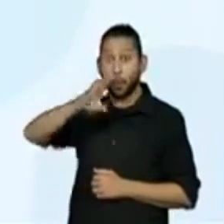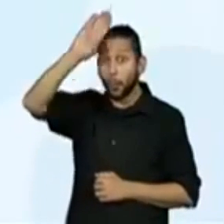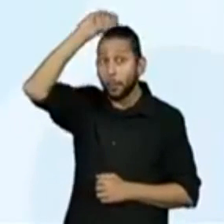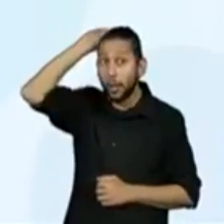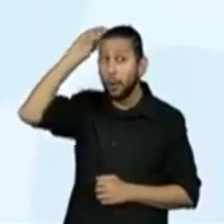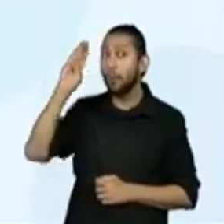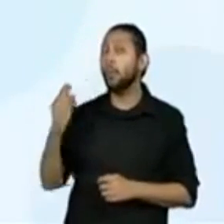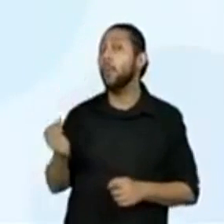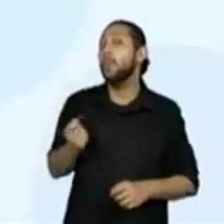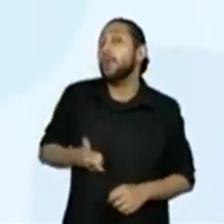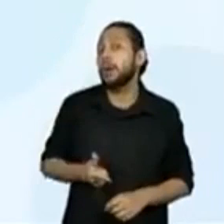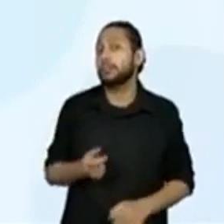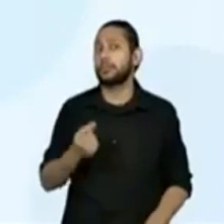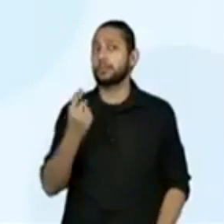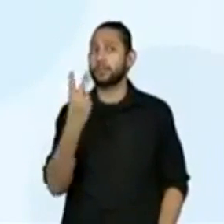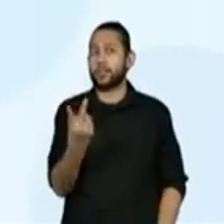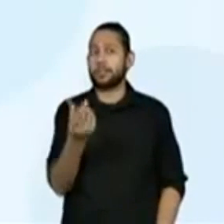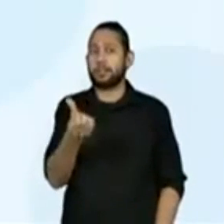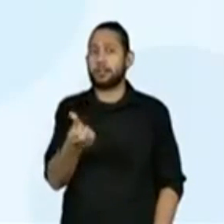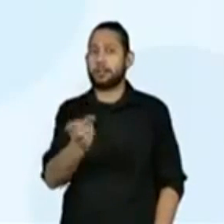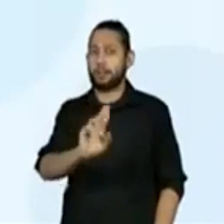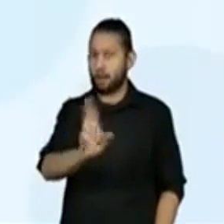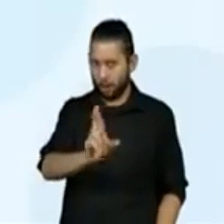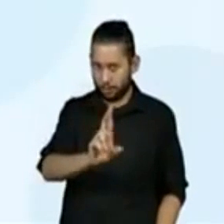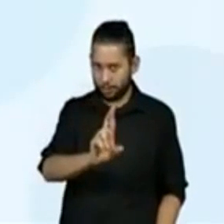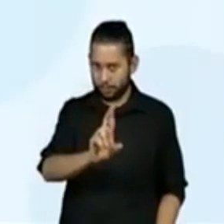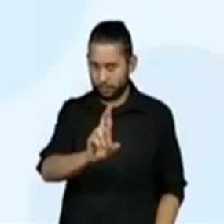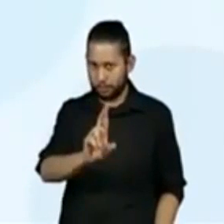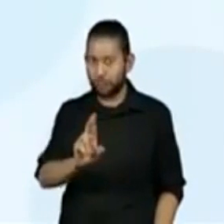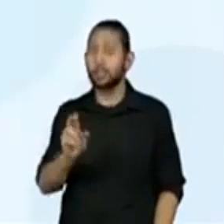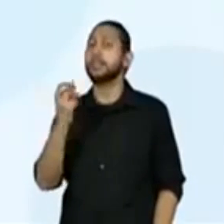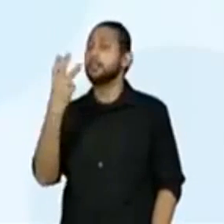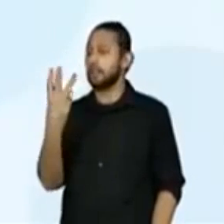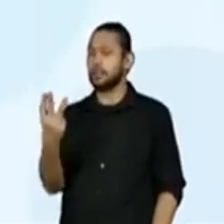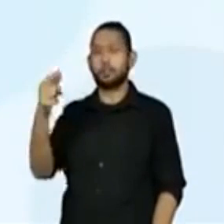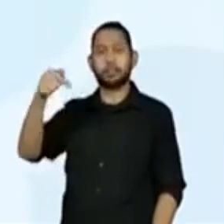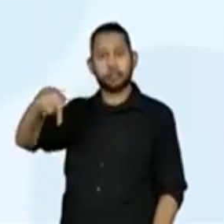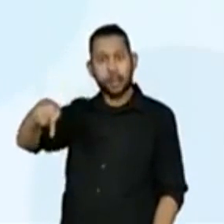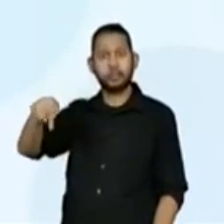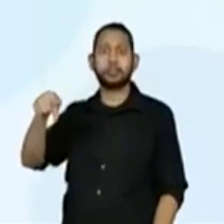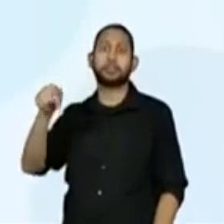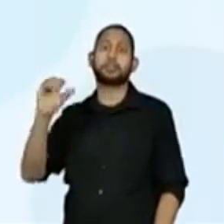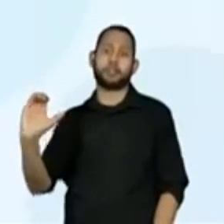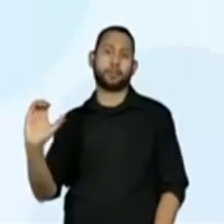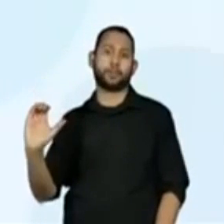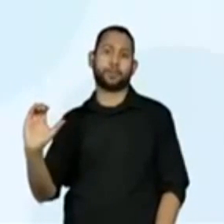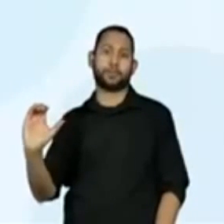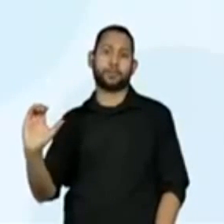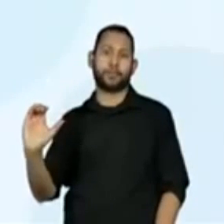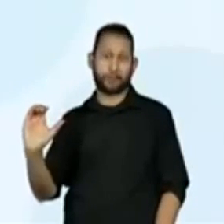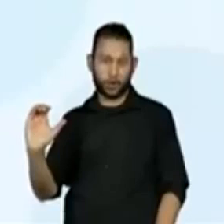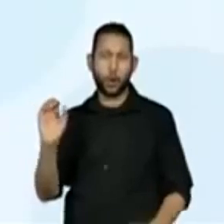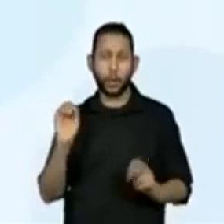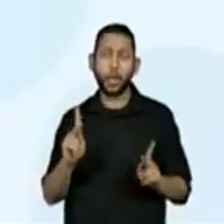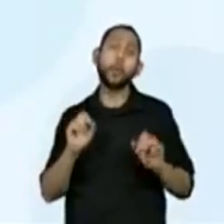26,37, que se não fosse pelo sistema monetário, nós poderíamos muito bem ler esse número como